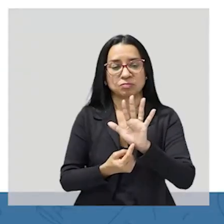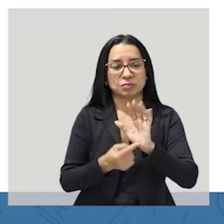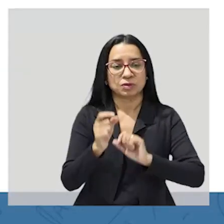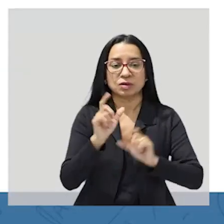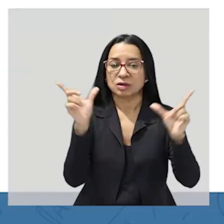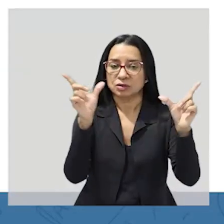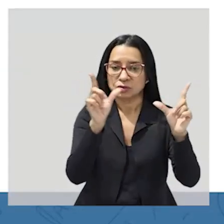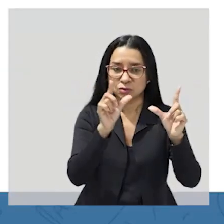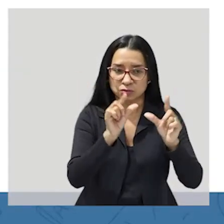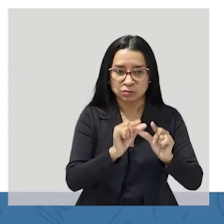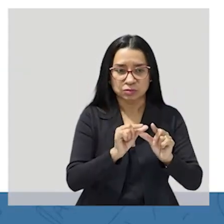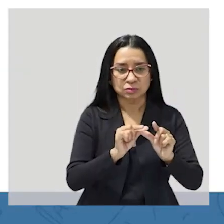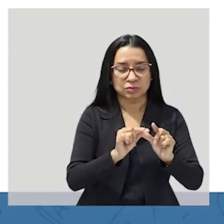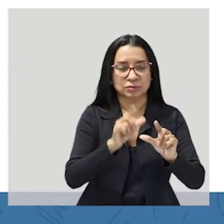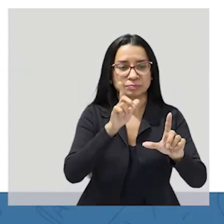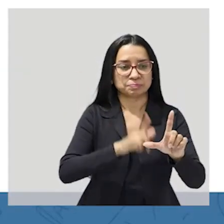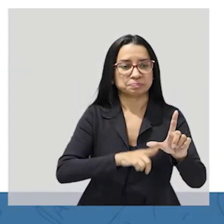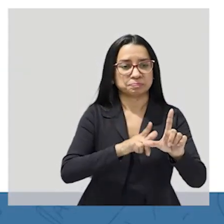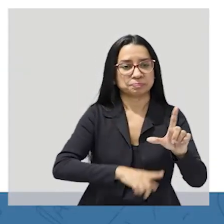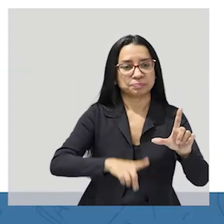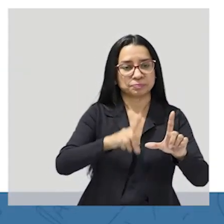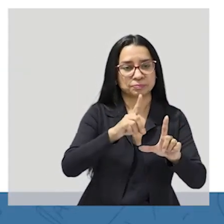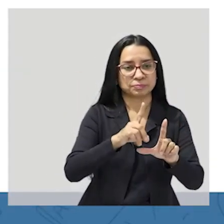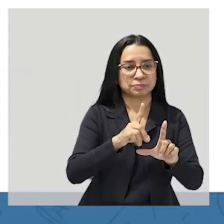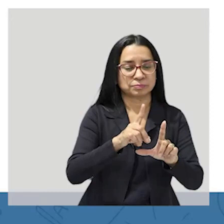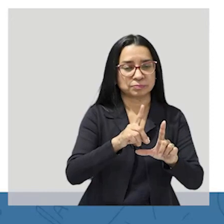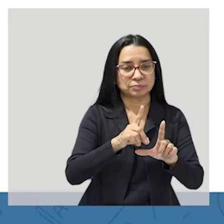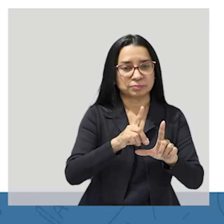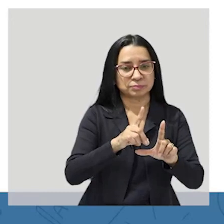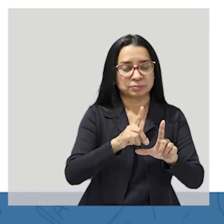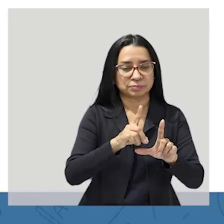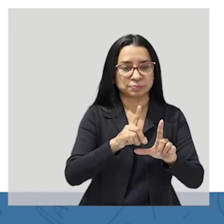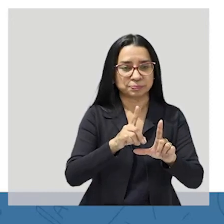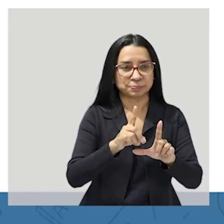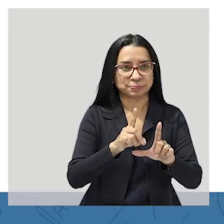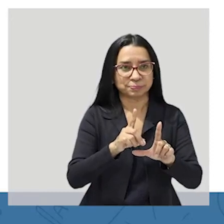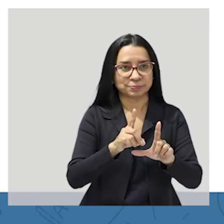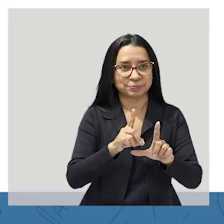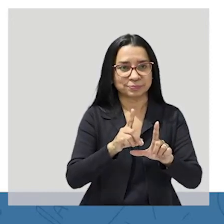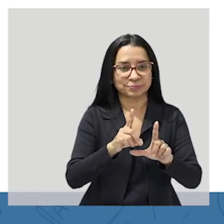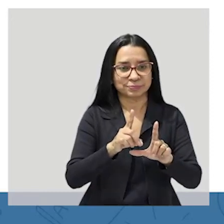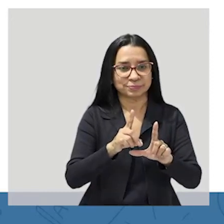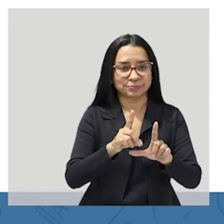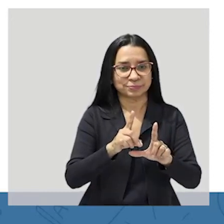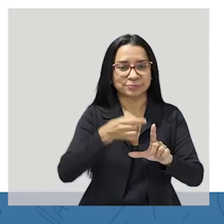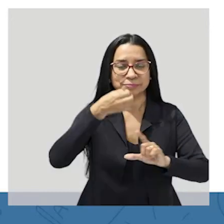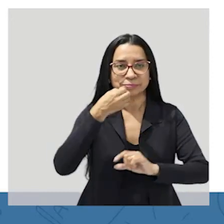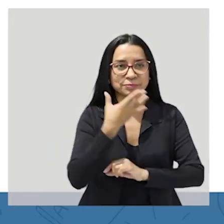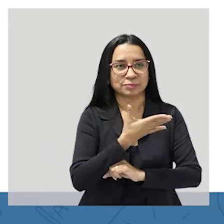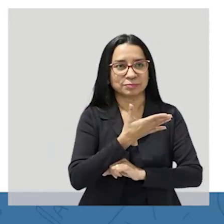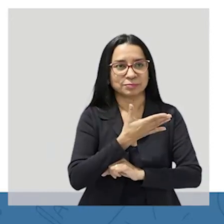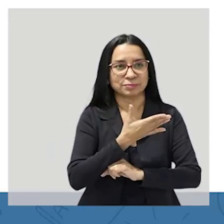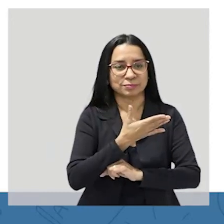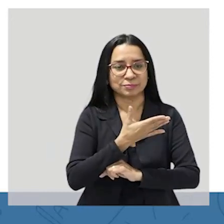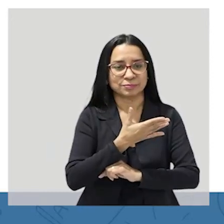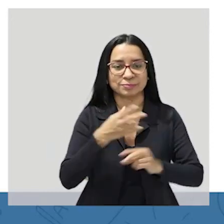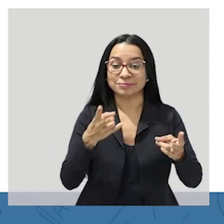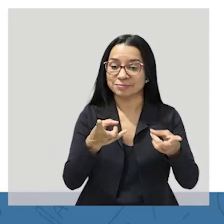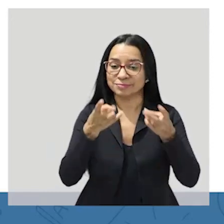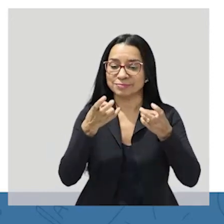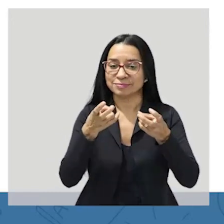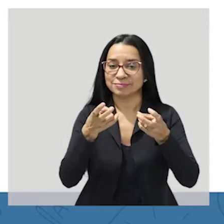Nosso gabarito ali é letra D de Deus, esse nunca nos abandona. Show de bola, não? Deu para